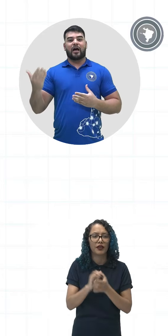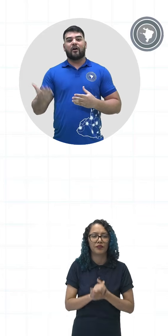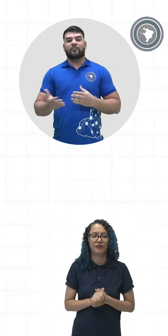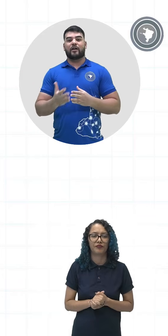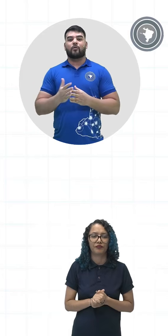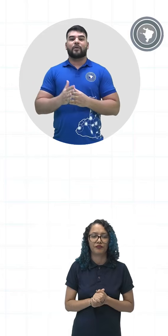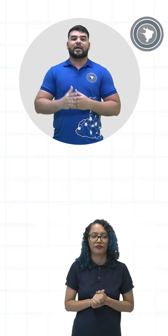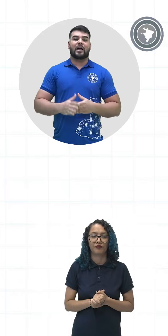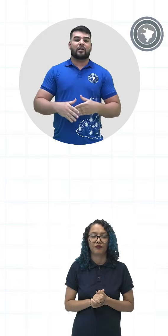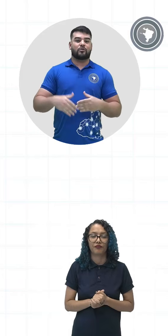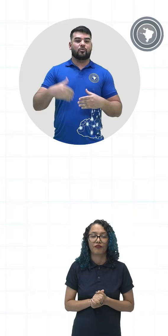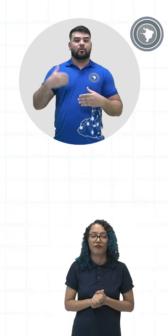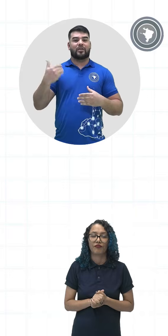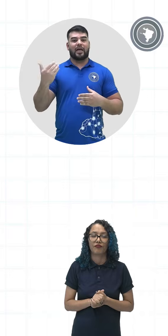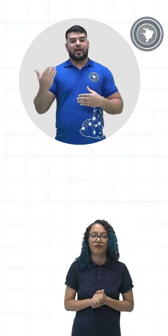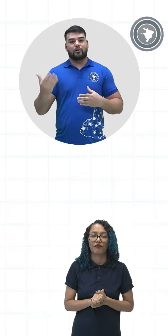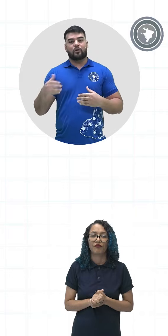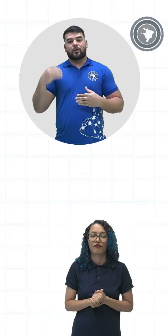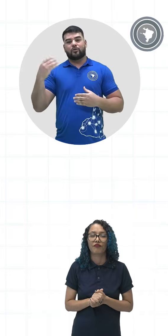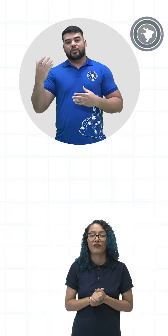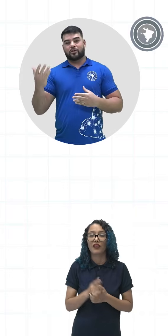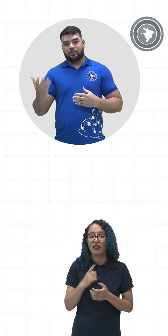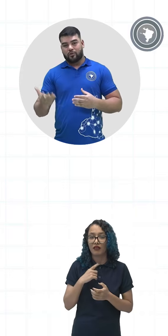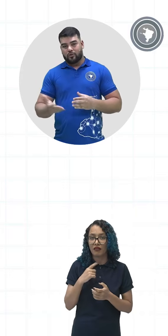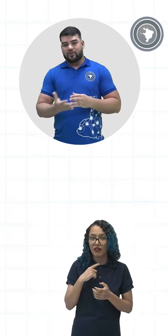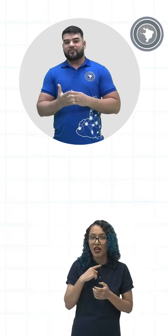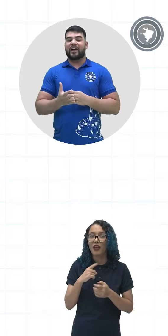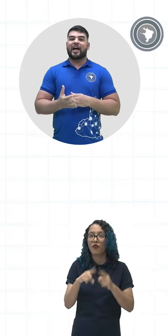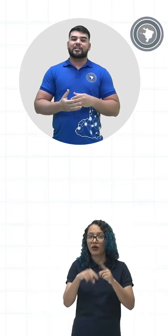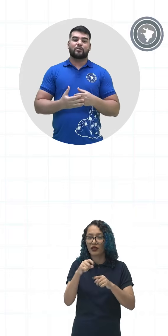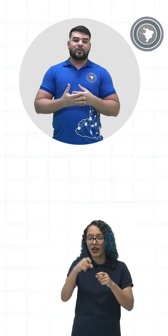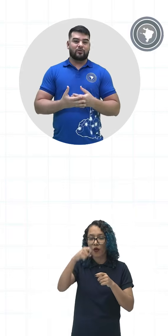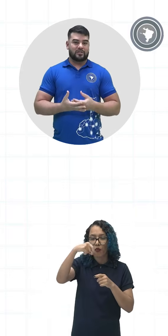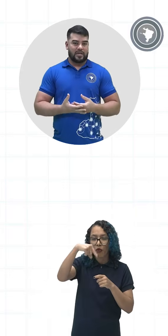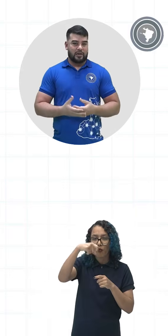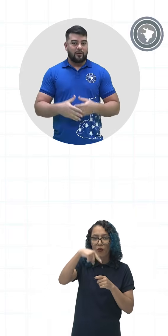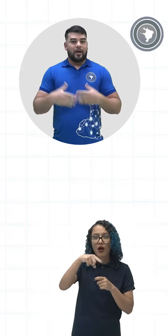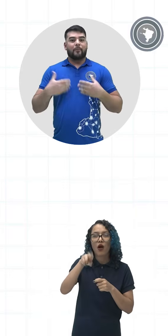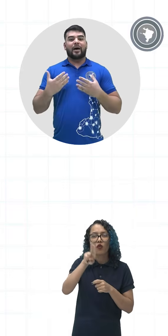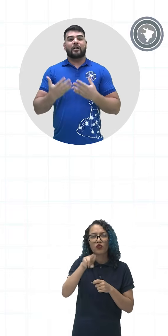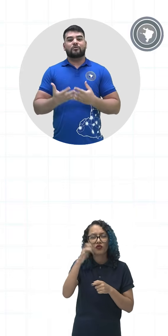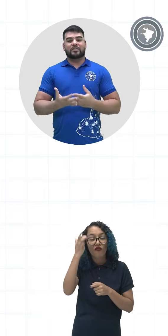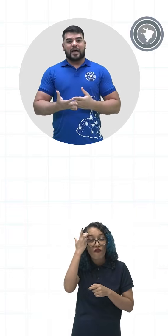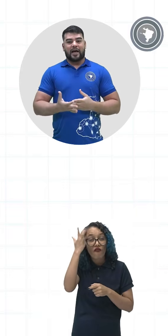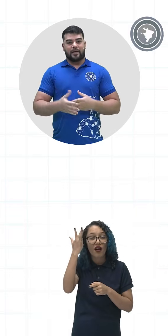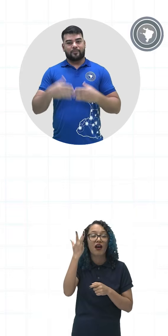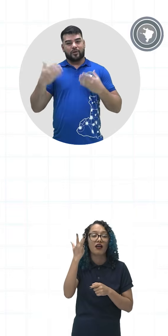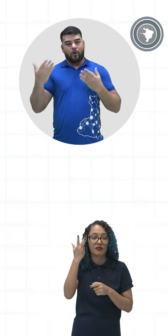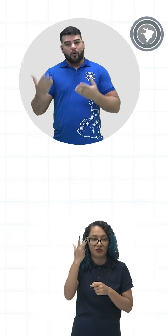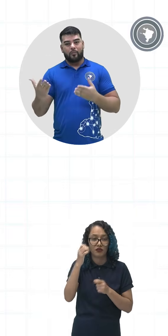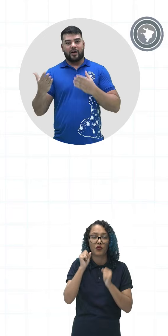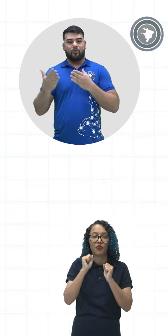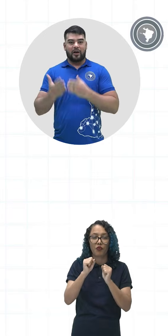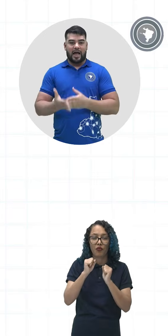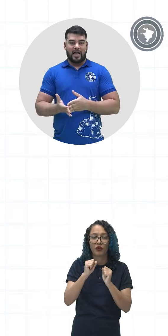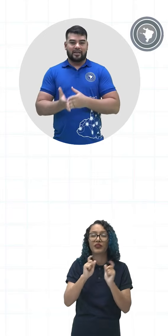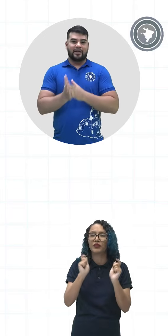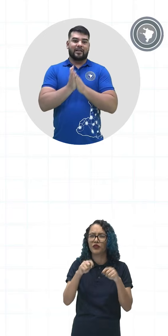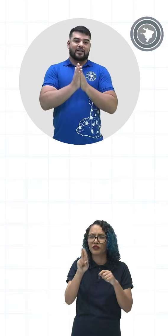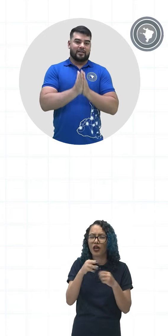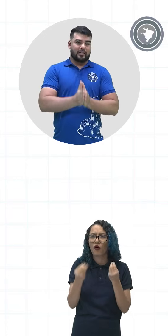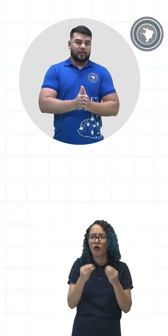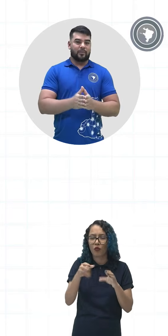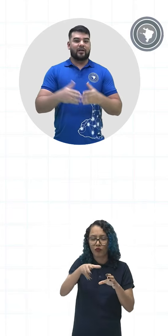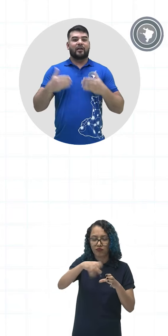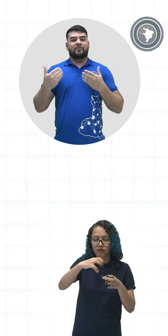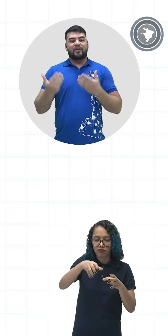solução oral, vem acompanhado de um moderno gotejador de fácil manuseio para usar. Rompa o lacre